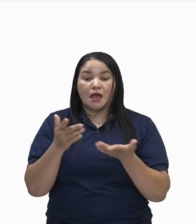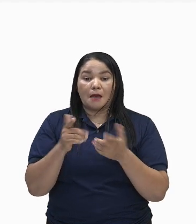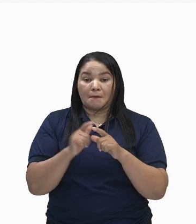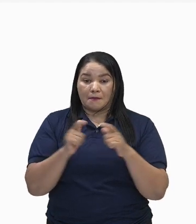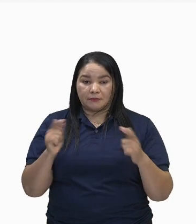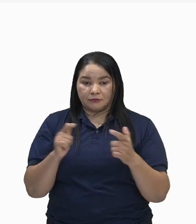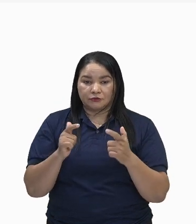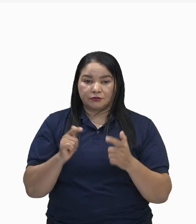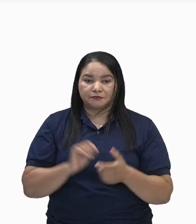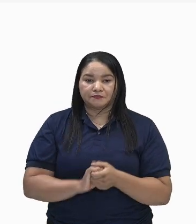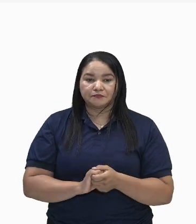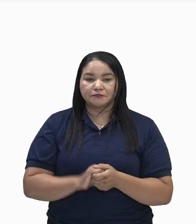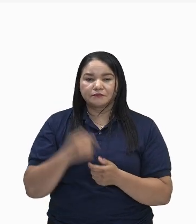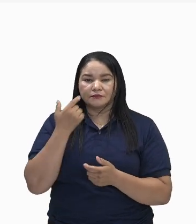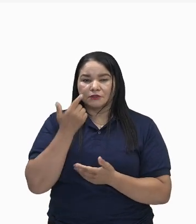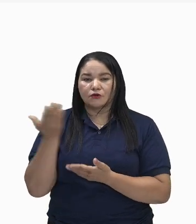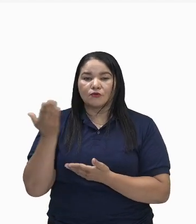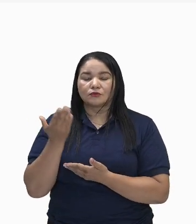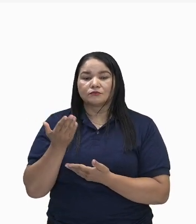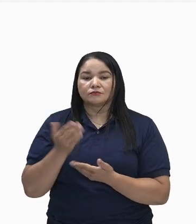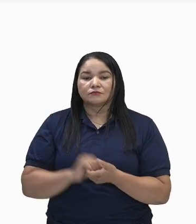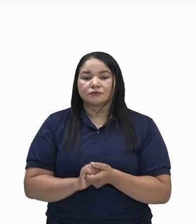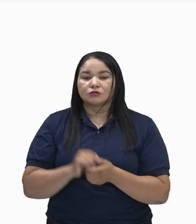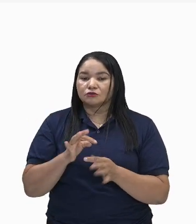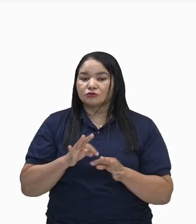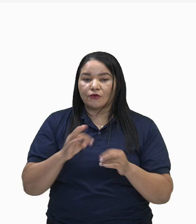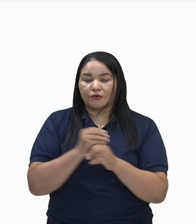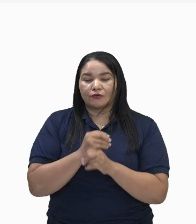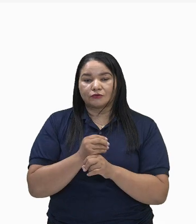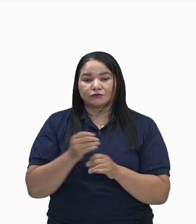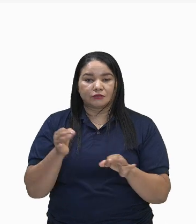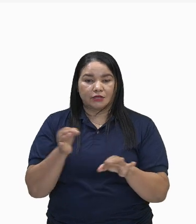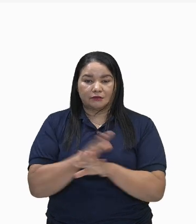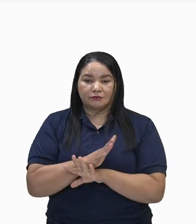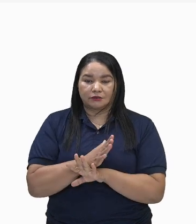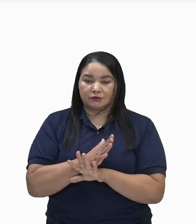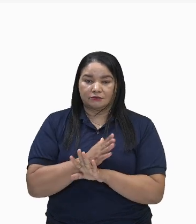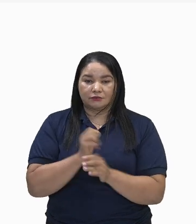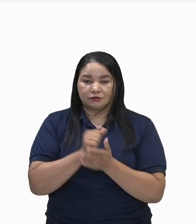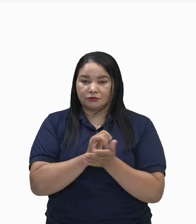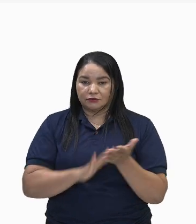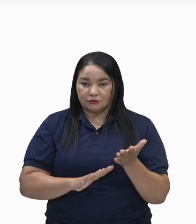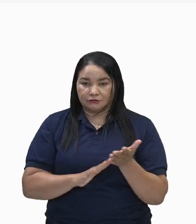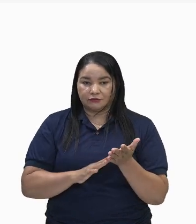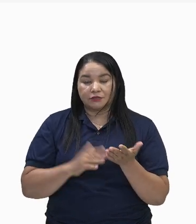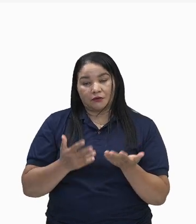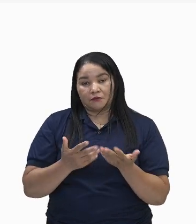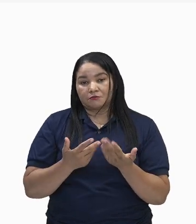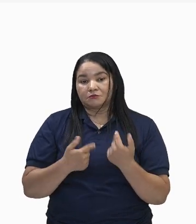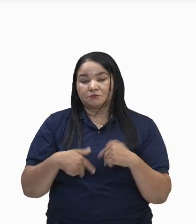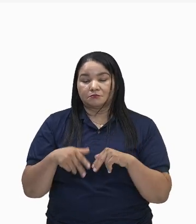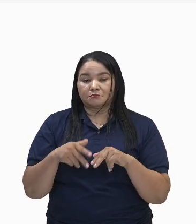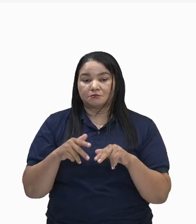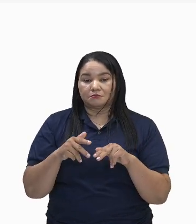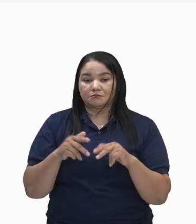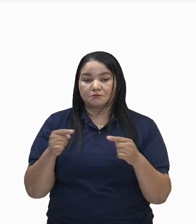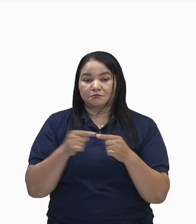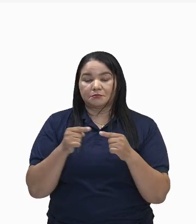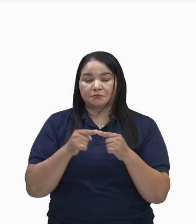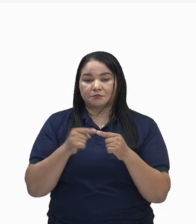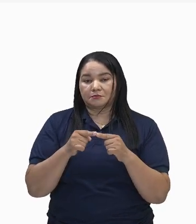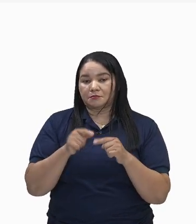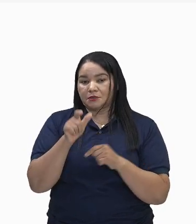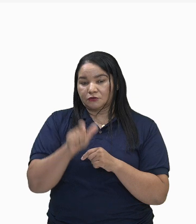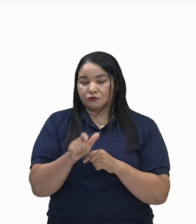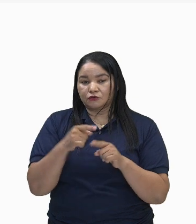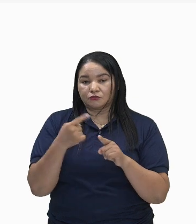outro exemplo, todos terminamos os exercícios. Silepse de pessoa, porque todos